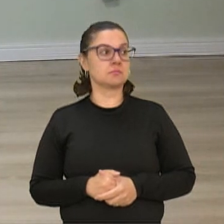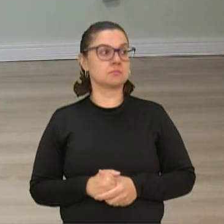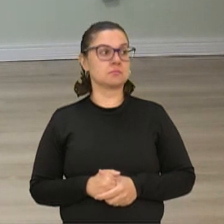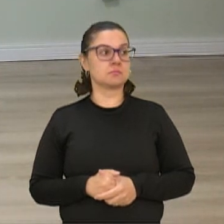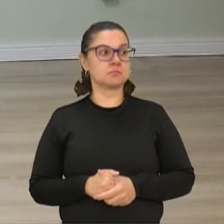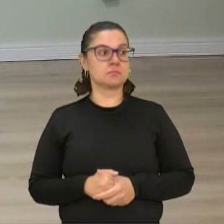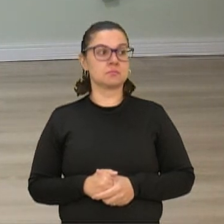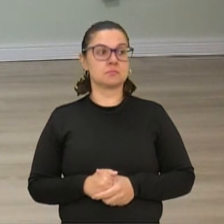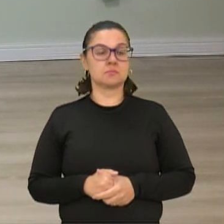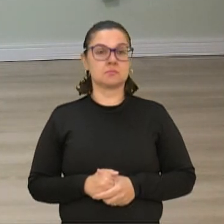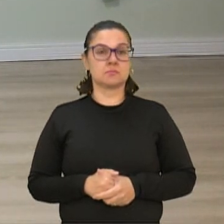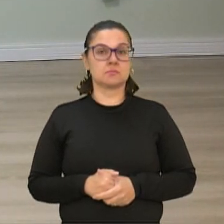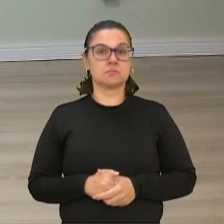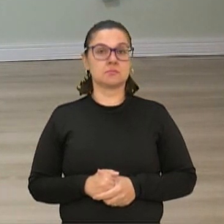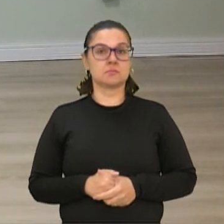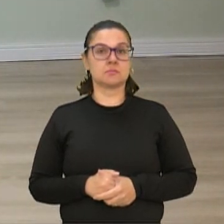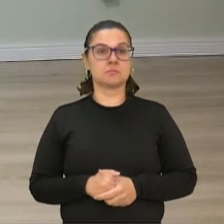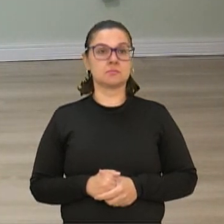ali, ó, no bastão.